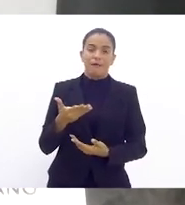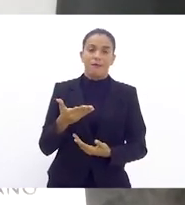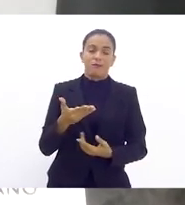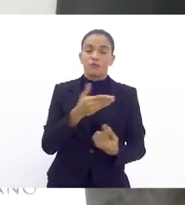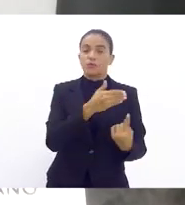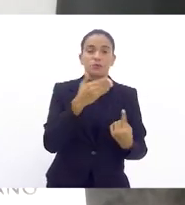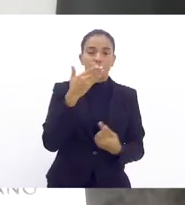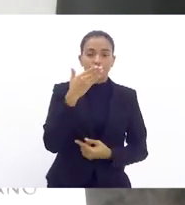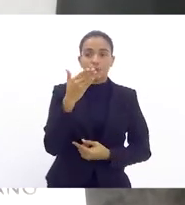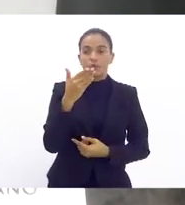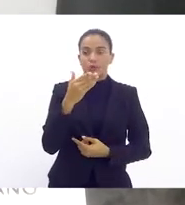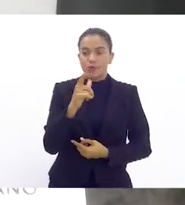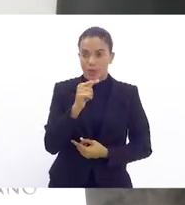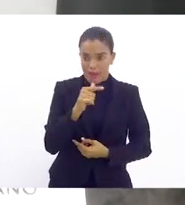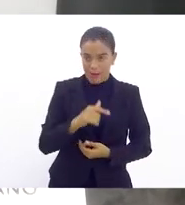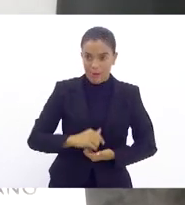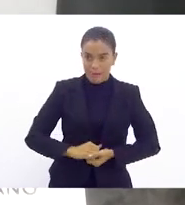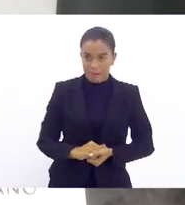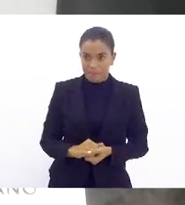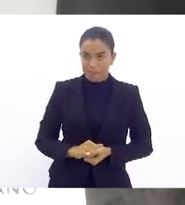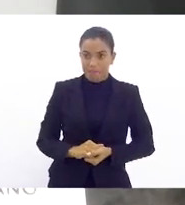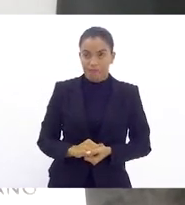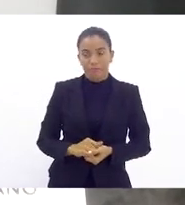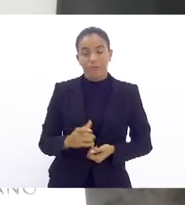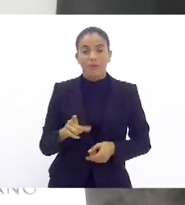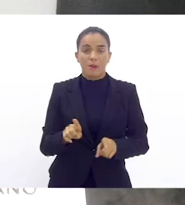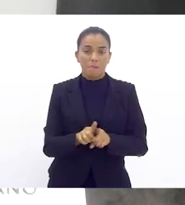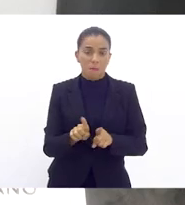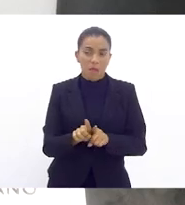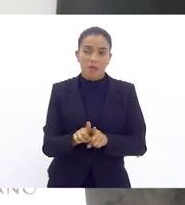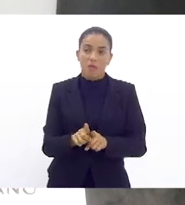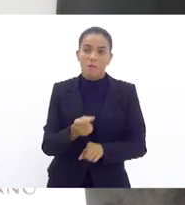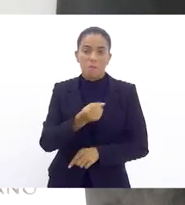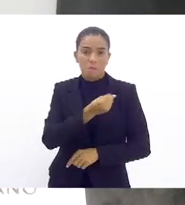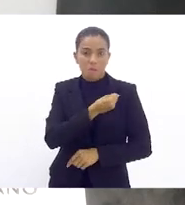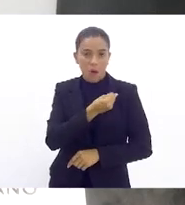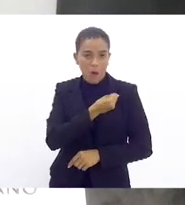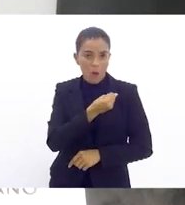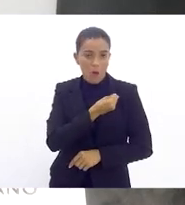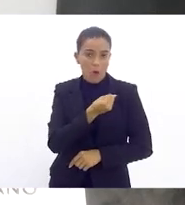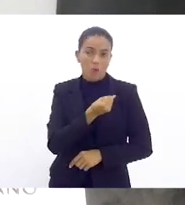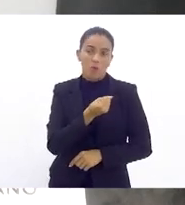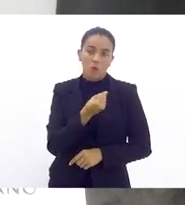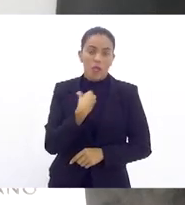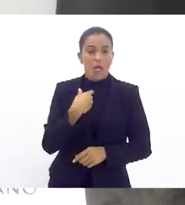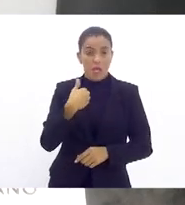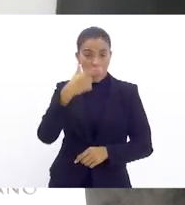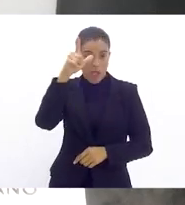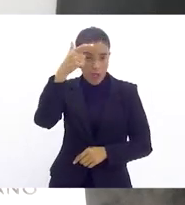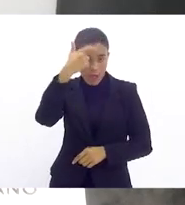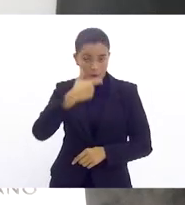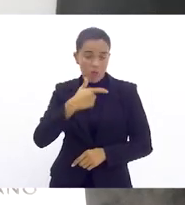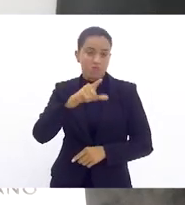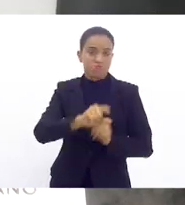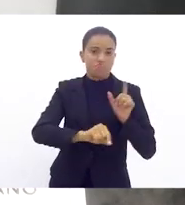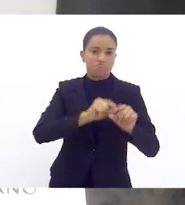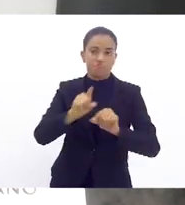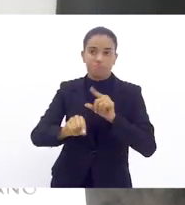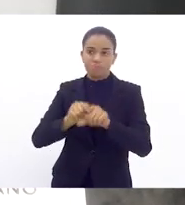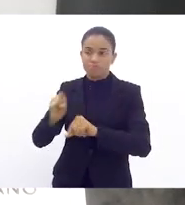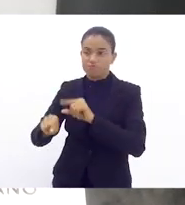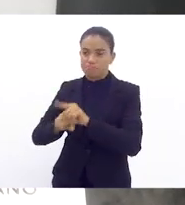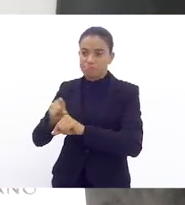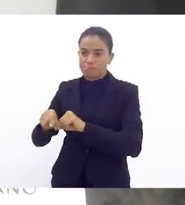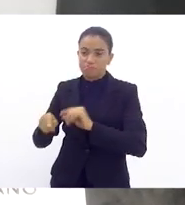uma conclusão sobre isso, né? O número de pontos também foi eu que especifiquei em função